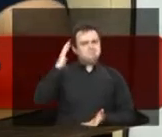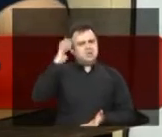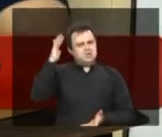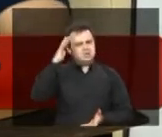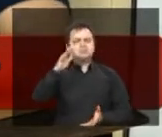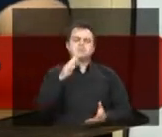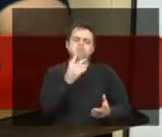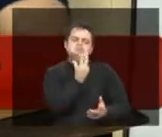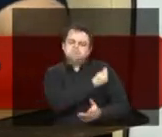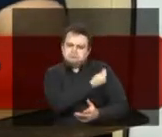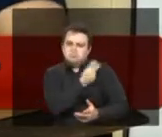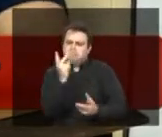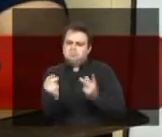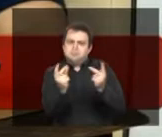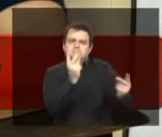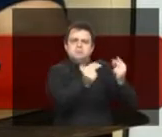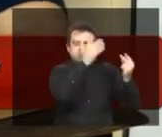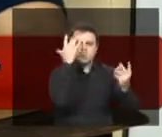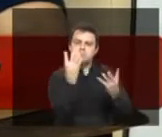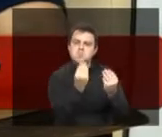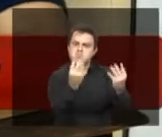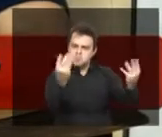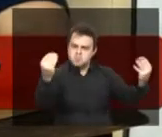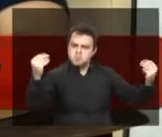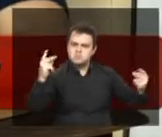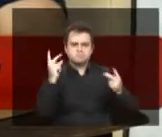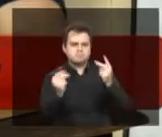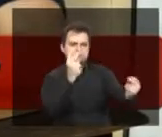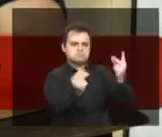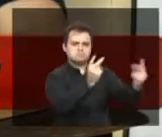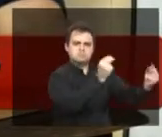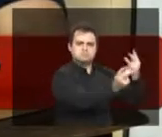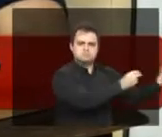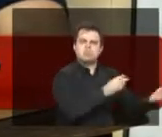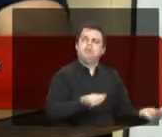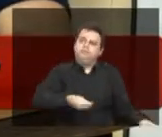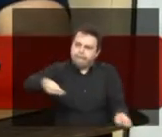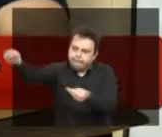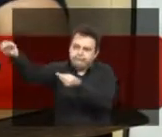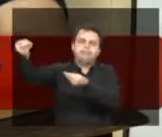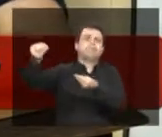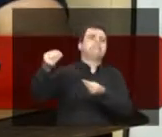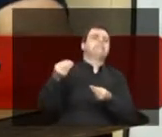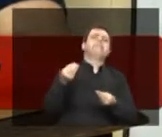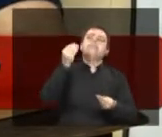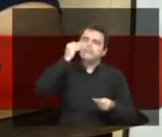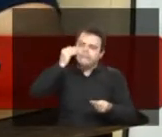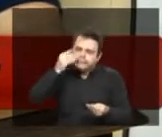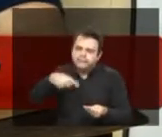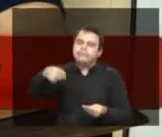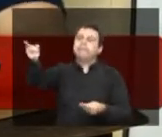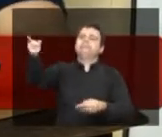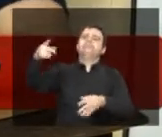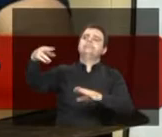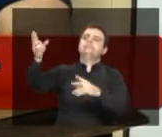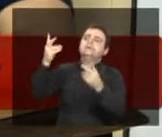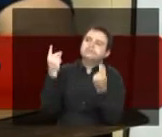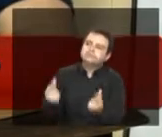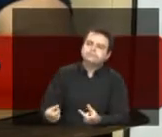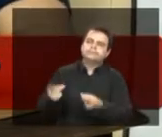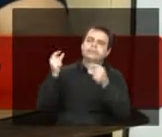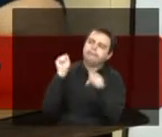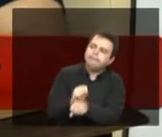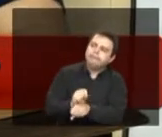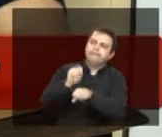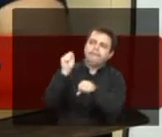da vacinação, ficou até um tempo longo, né, tramitando e não deu tempo de